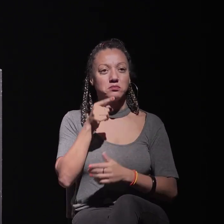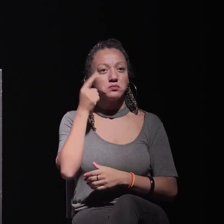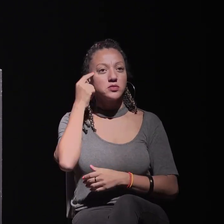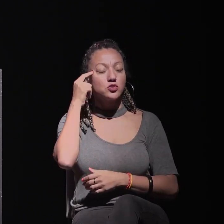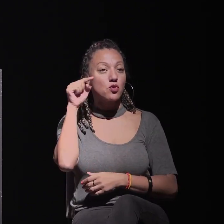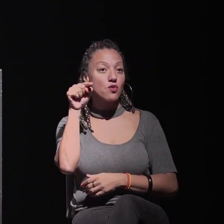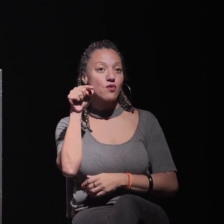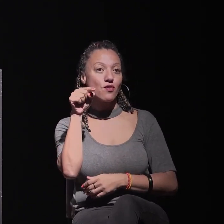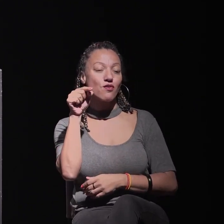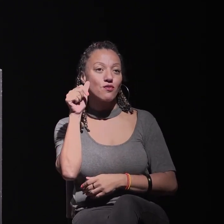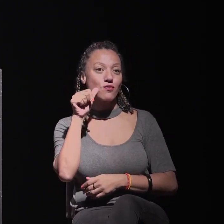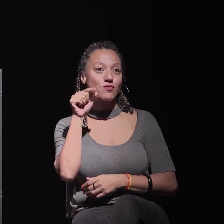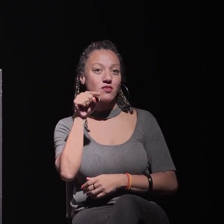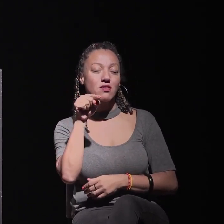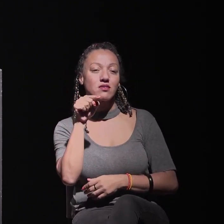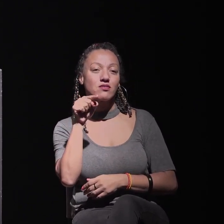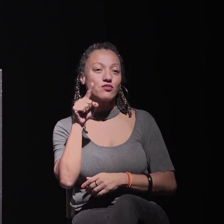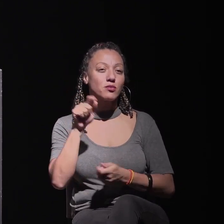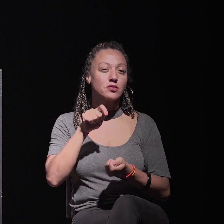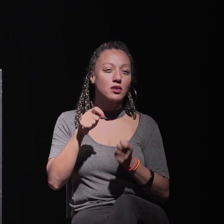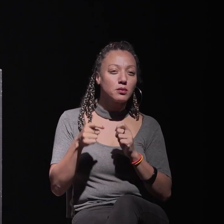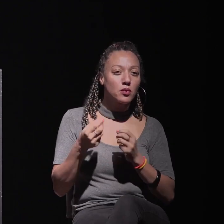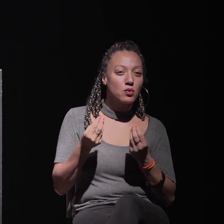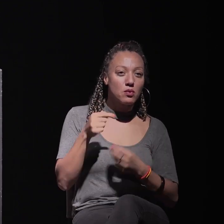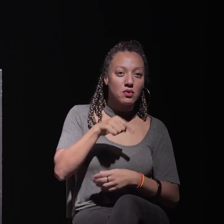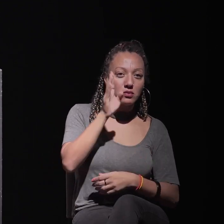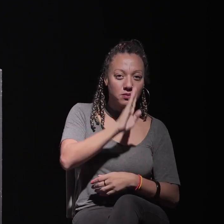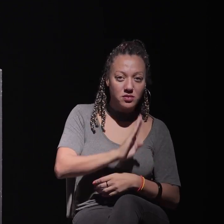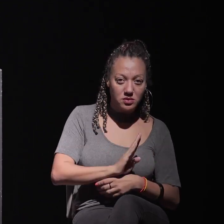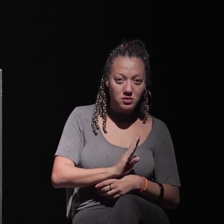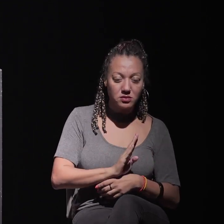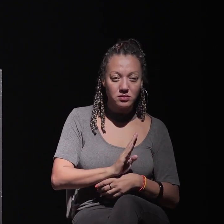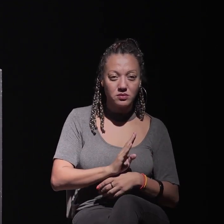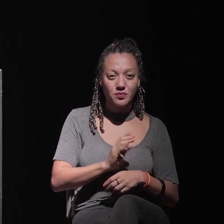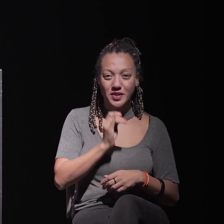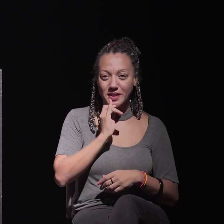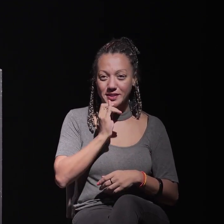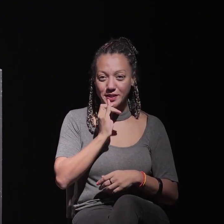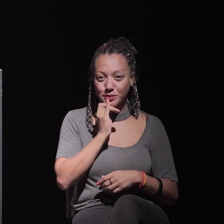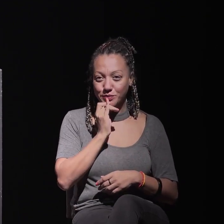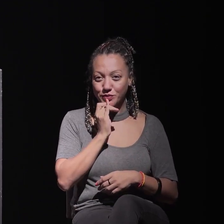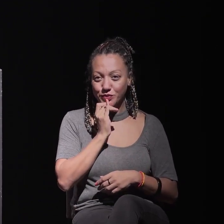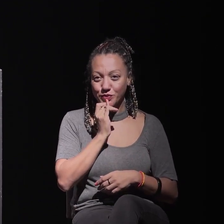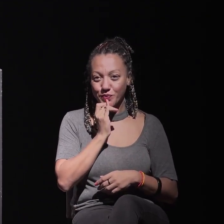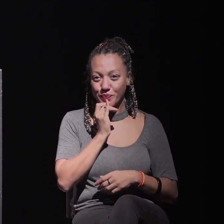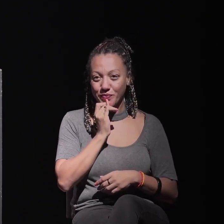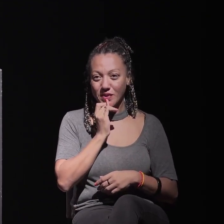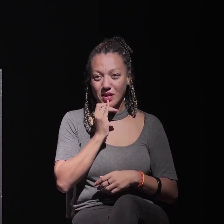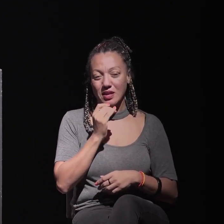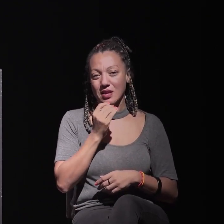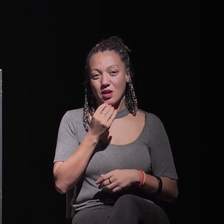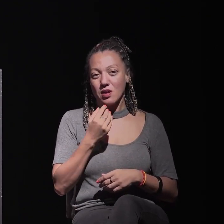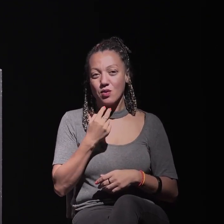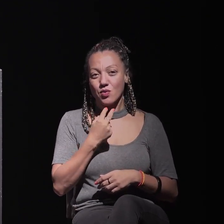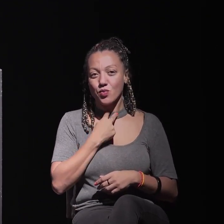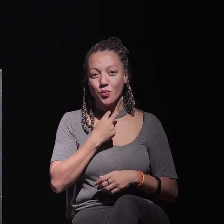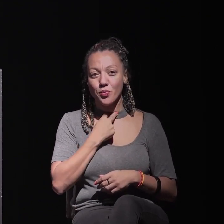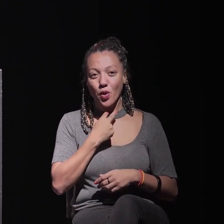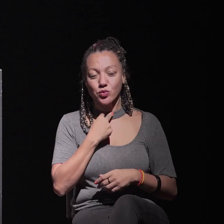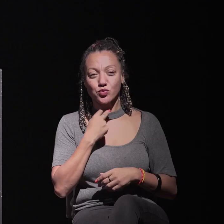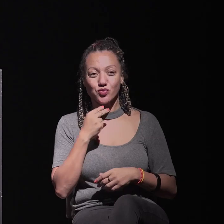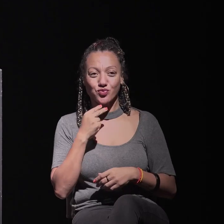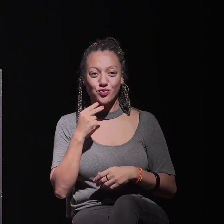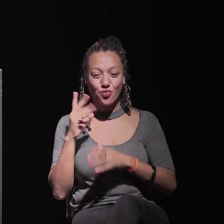no Brasil. Só que eu não posso colocar uma roupa menor num corpo maior, porque o nosso processo